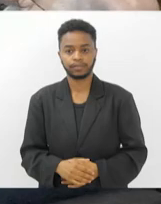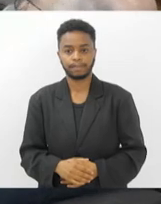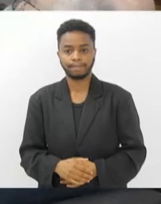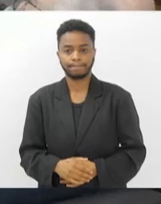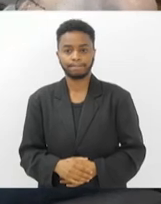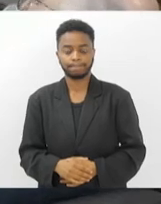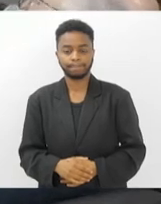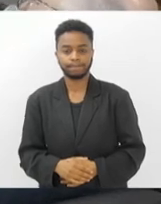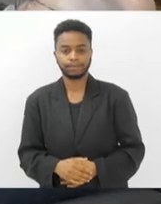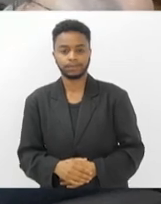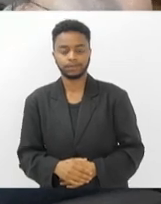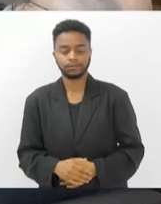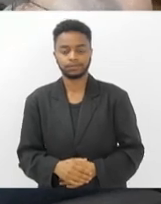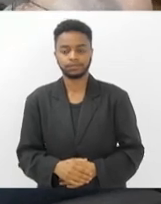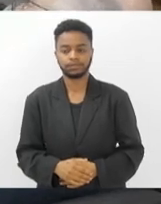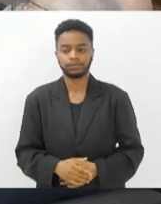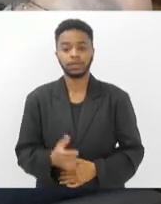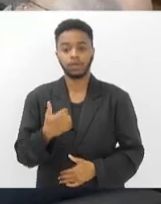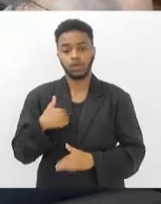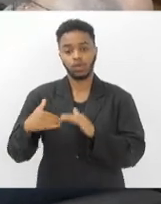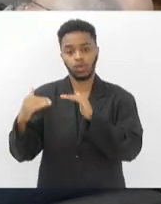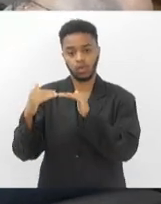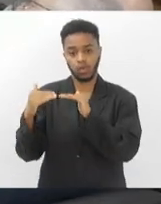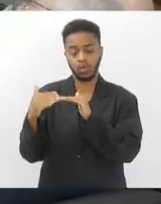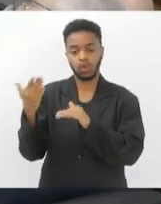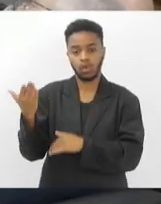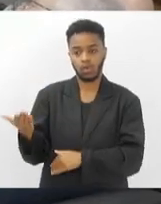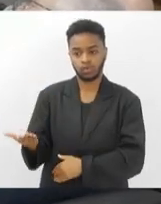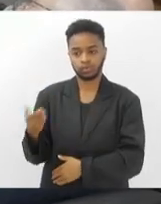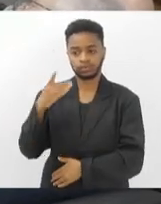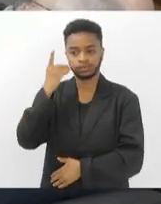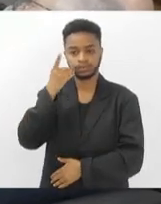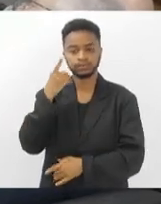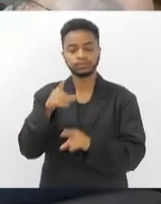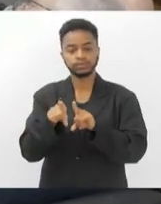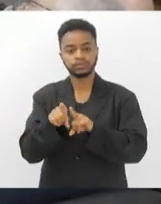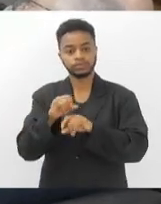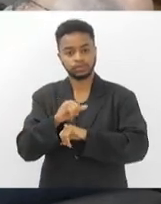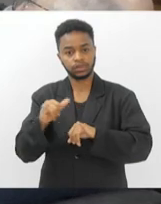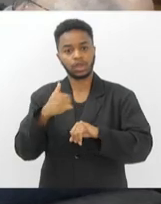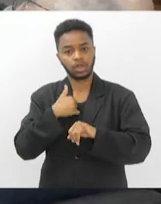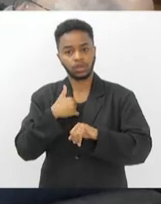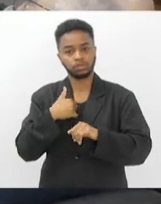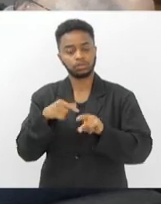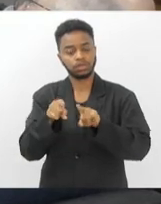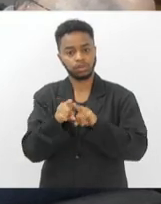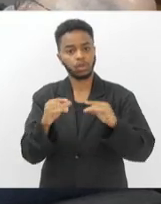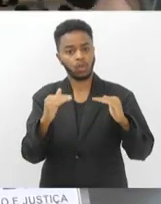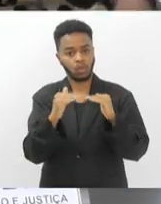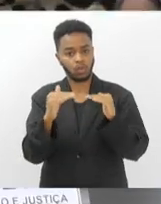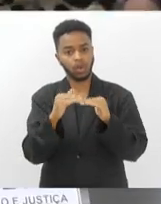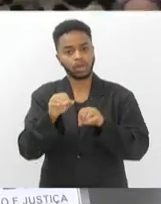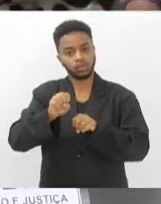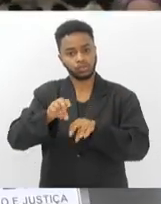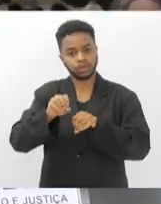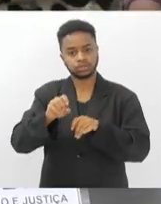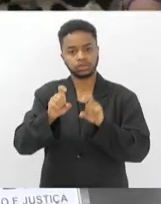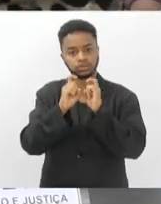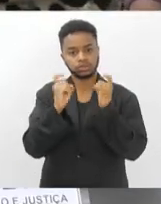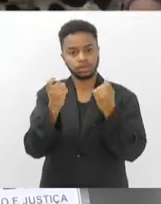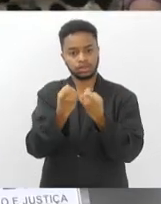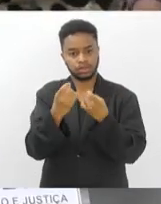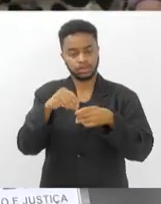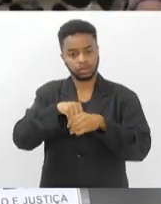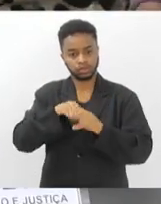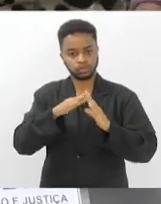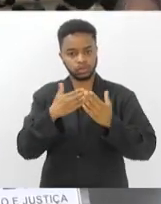para concordar com Vossa Excelência, eu queria dizer que eu também sou a favor da educação sexual nas escolas. Maravilha.